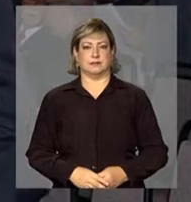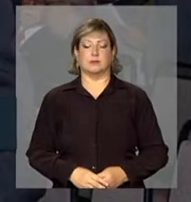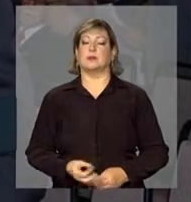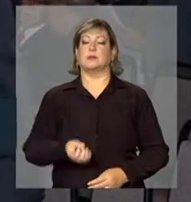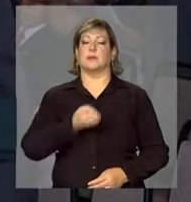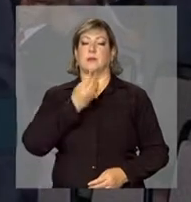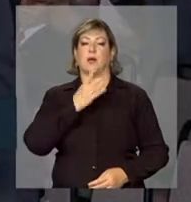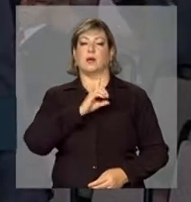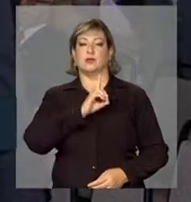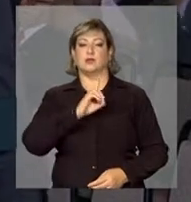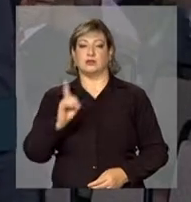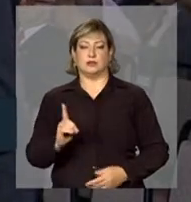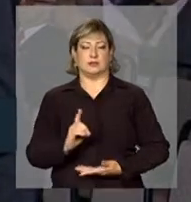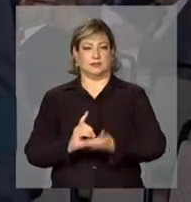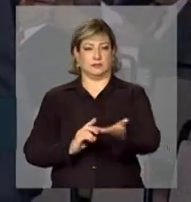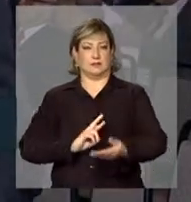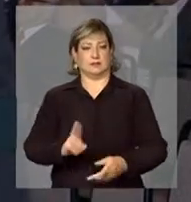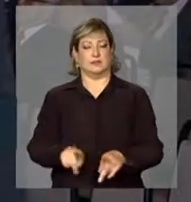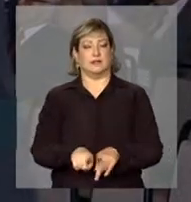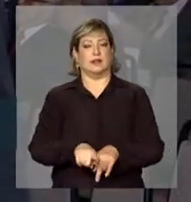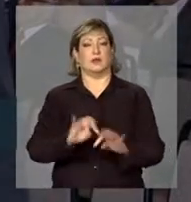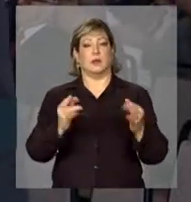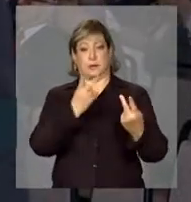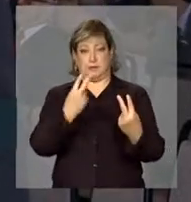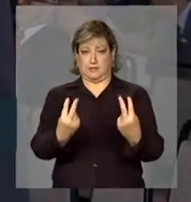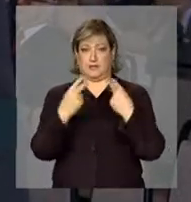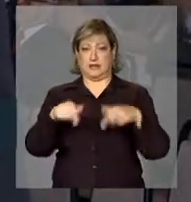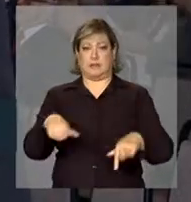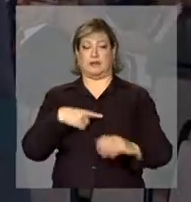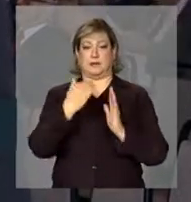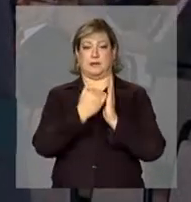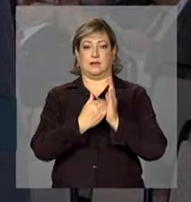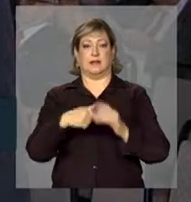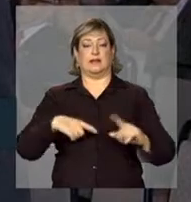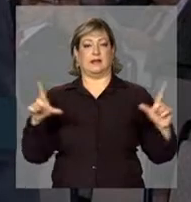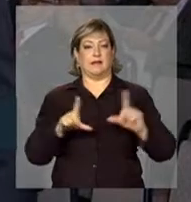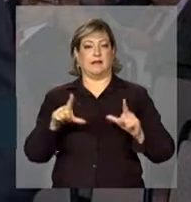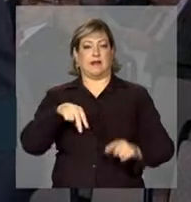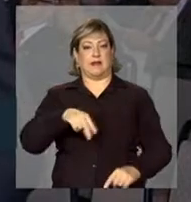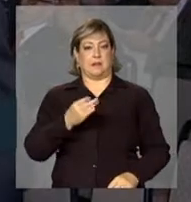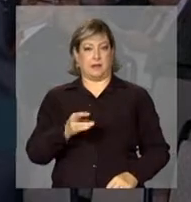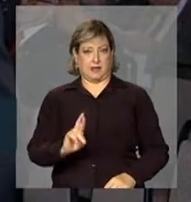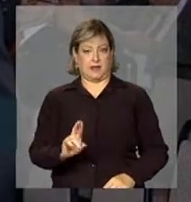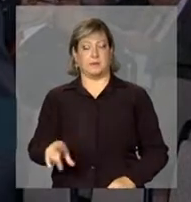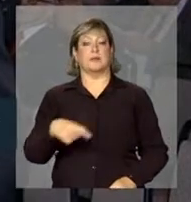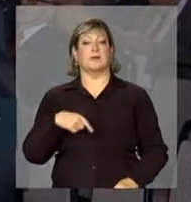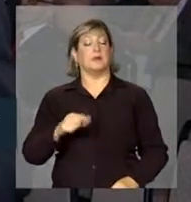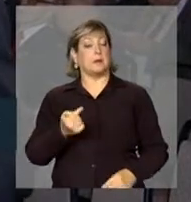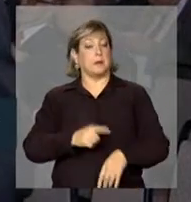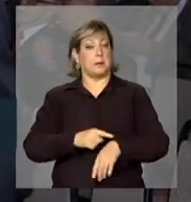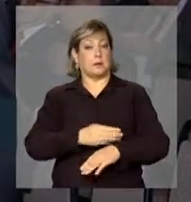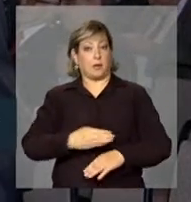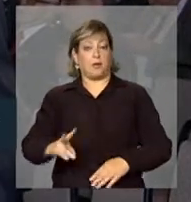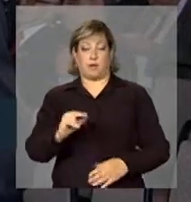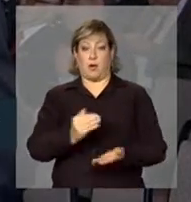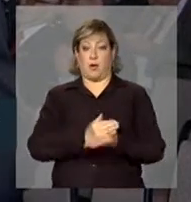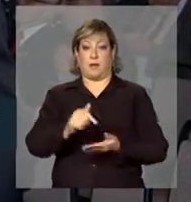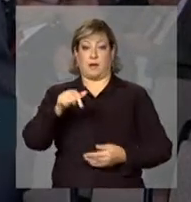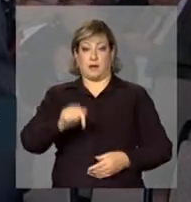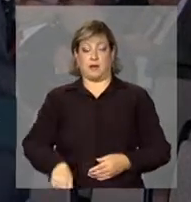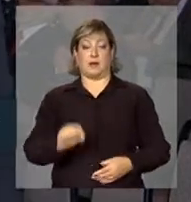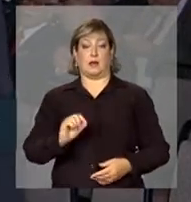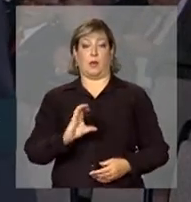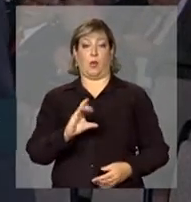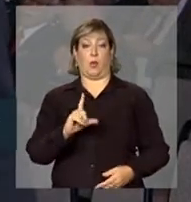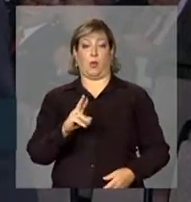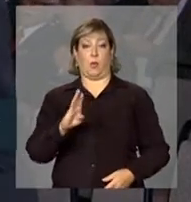Bom dia, Malu. Bom dia a você que acompanha a programação da TV NBR. Em instantes, deve começar aqui no Clube Atlético Monte